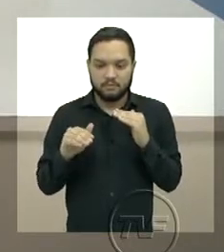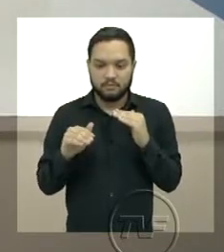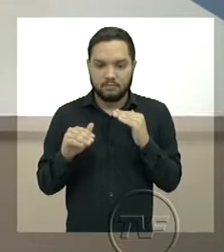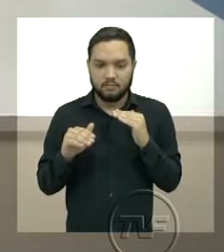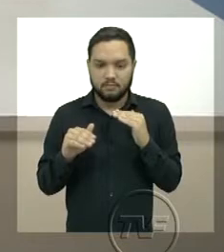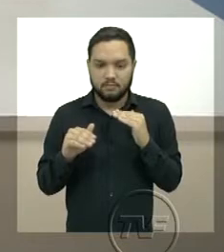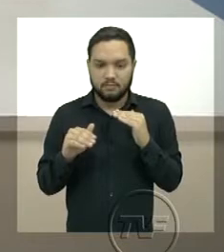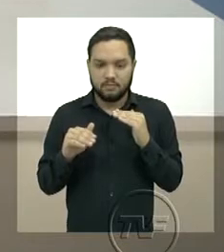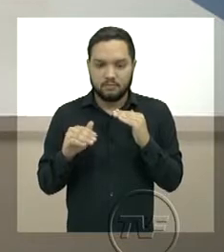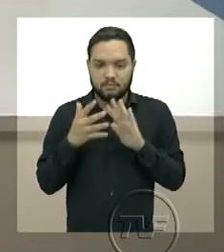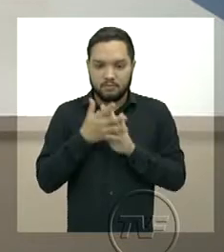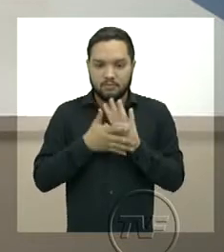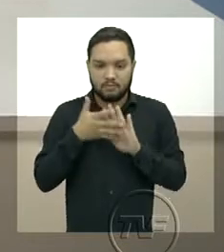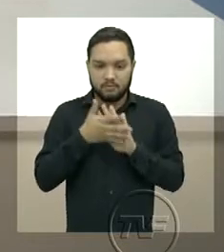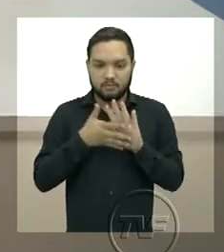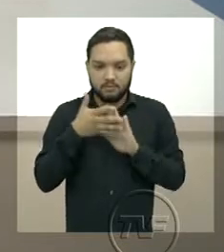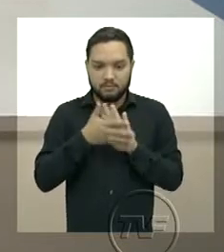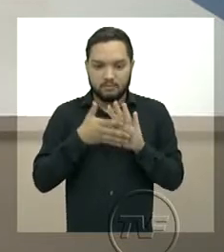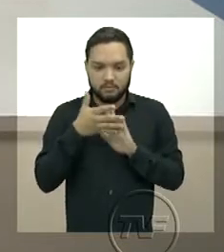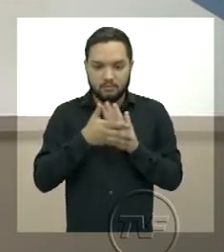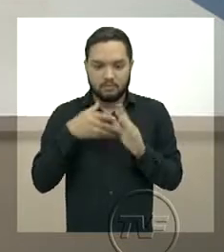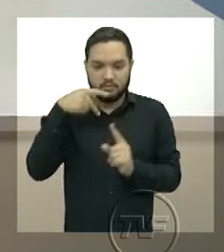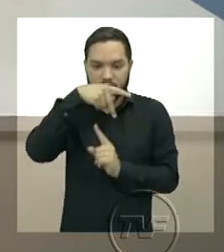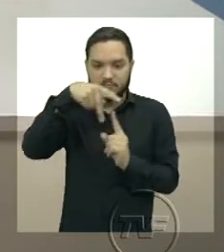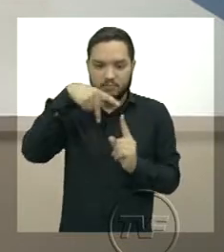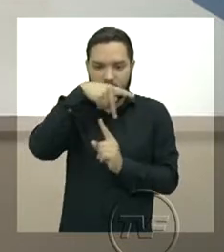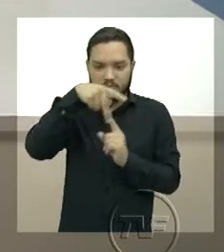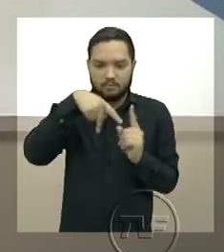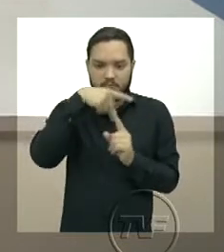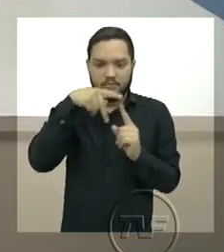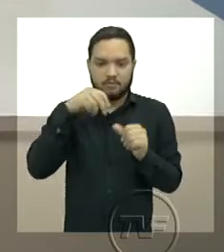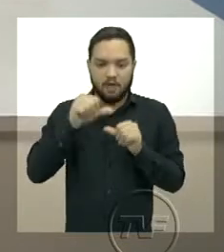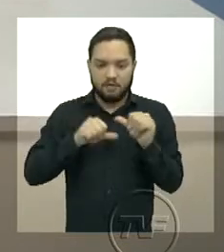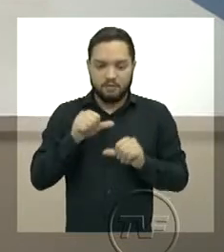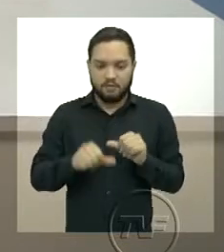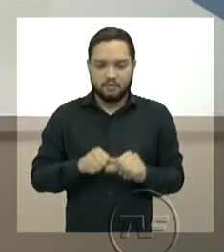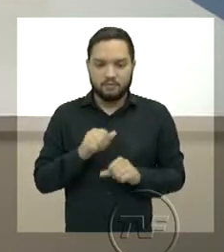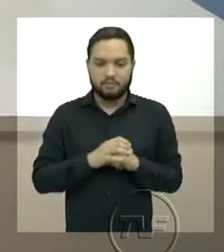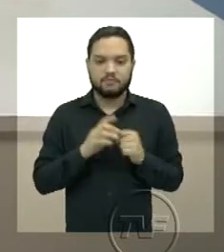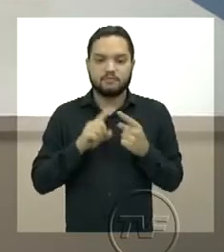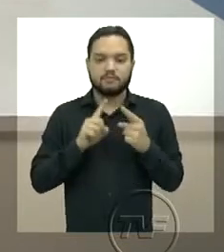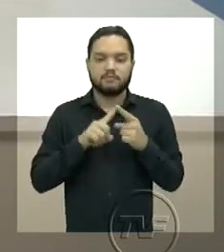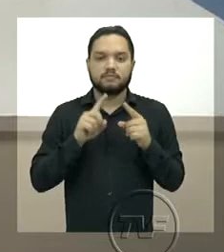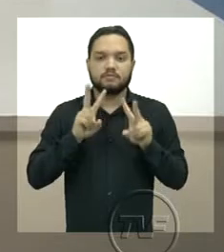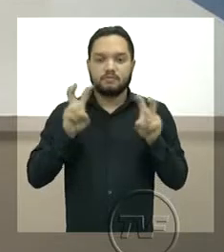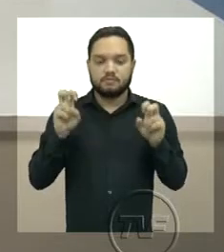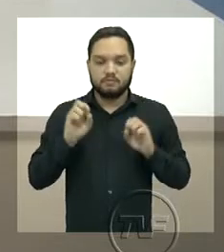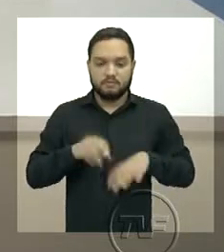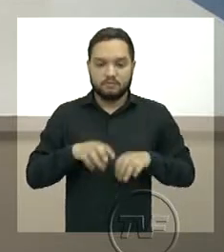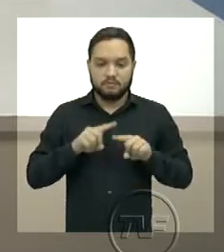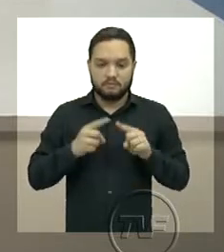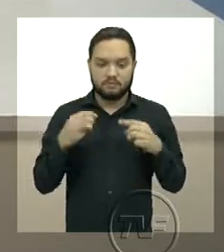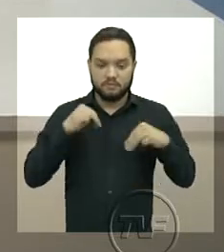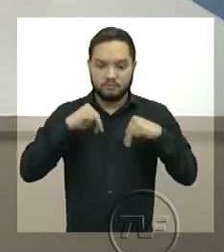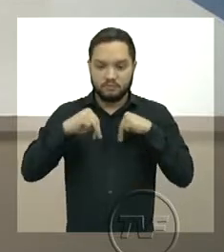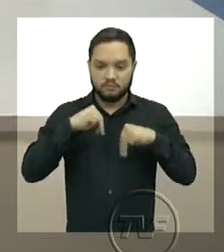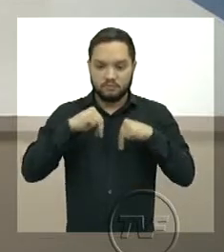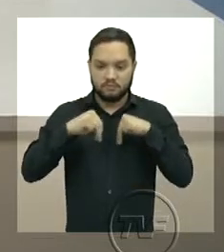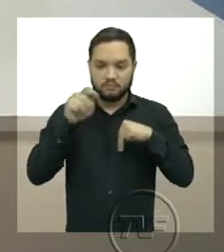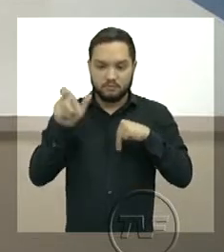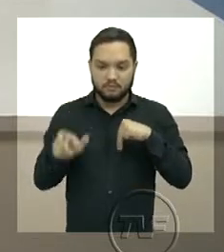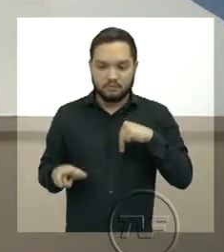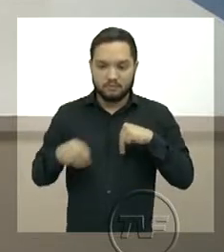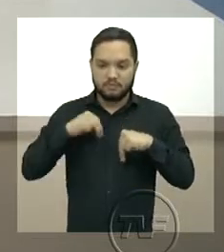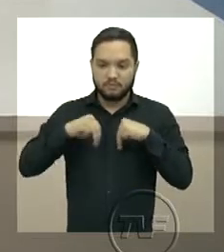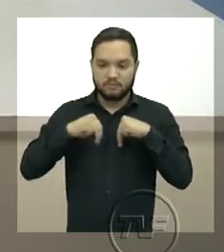o texto da reforma da Previdência e também alguns procedimentos relativos à educação. Mas o ministro, mesmo com